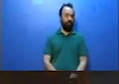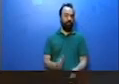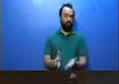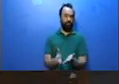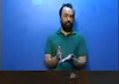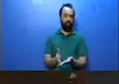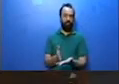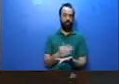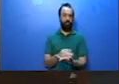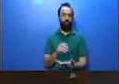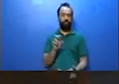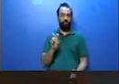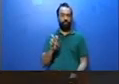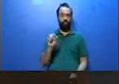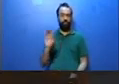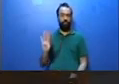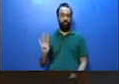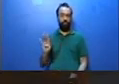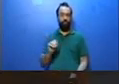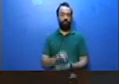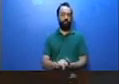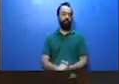Página 54.